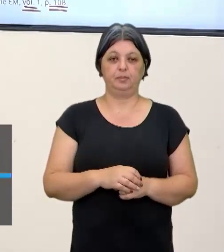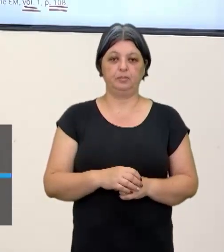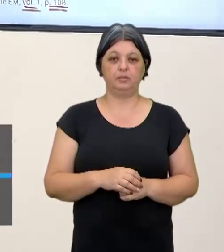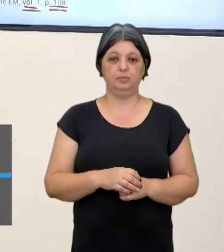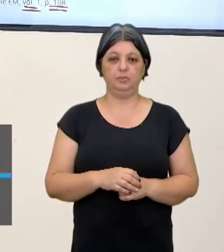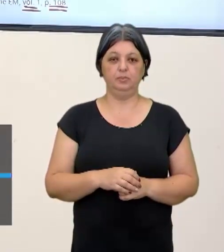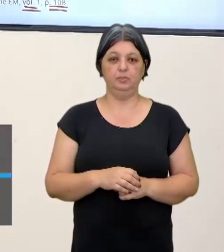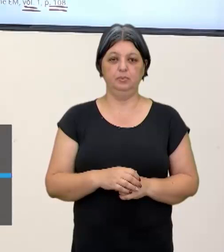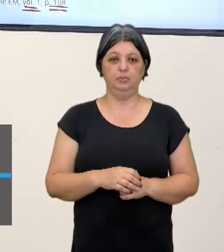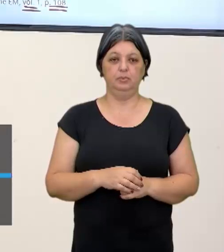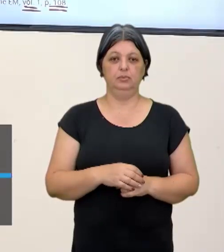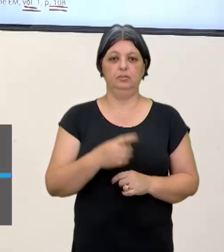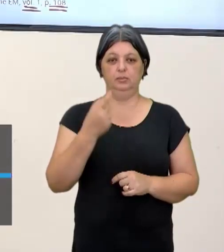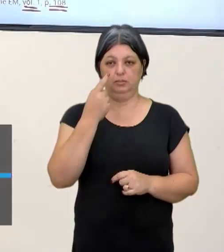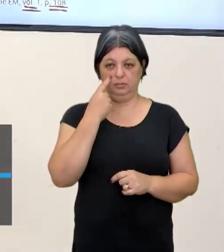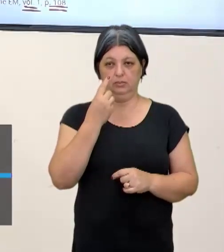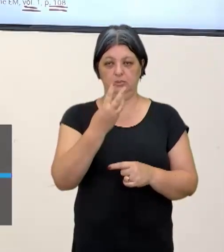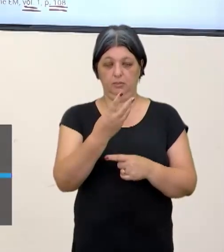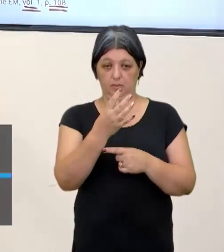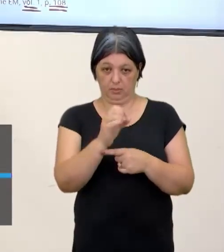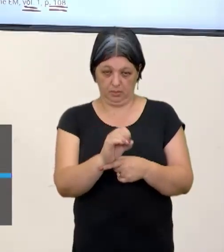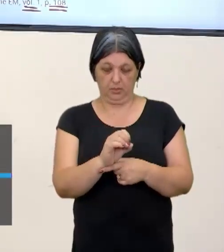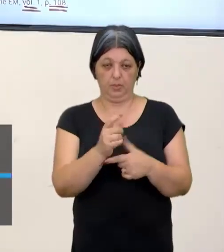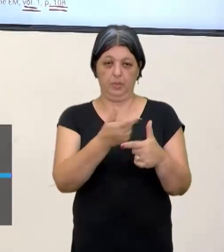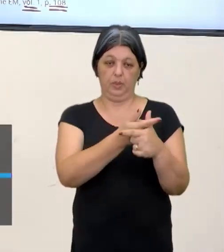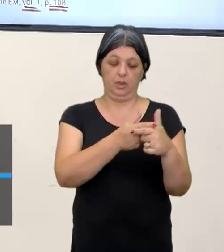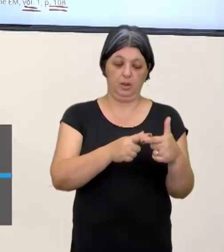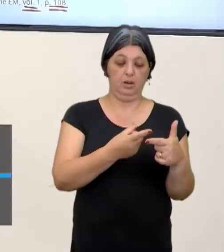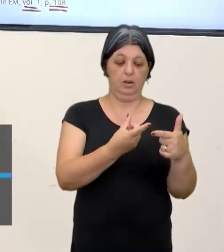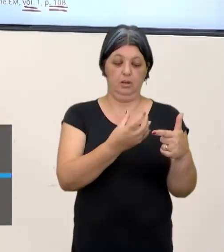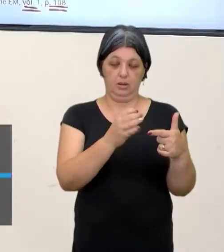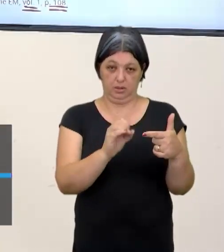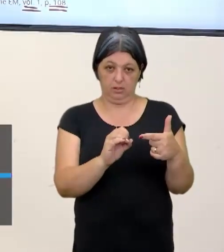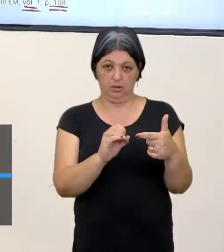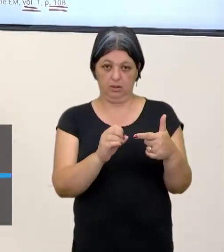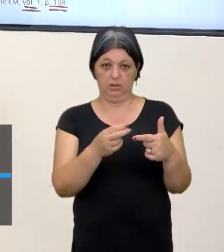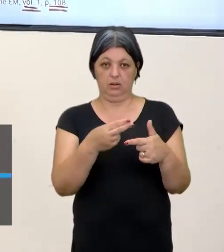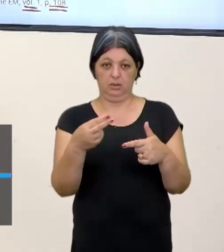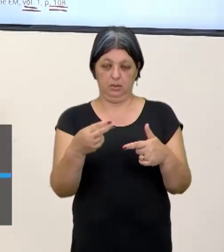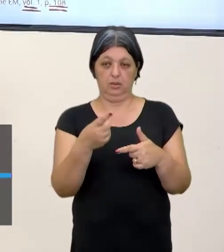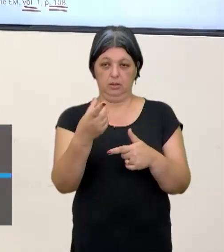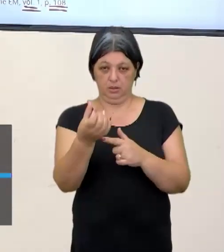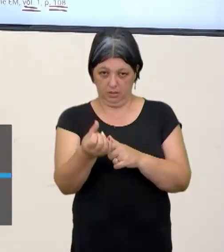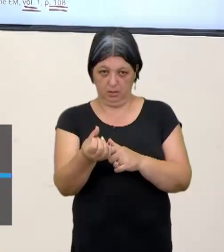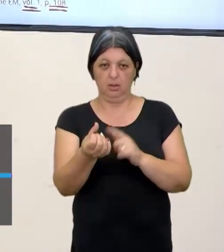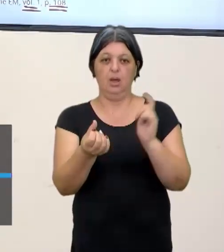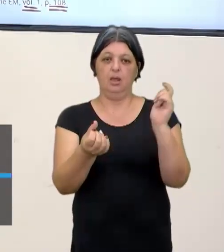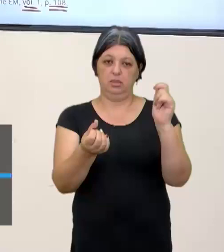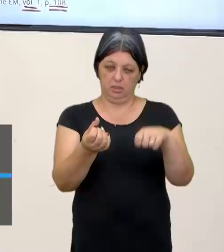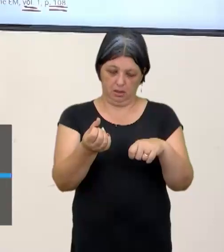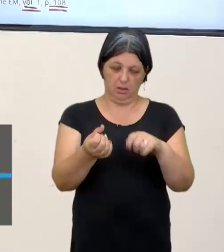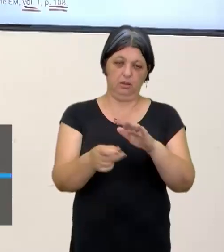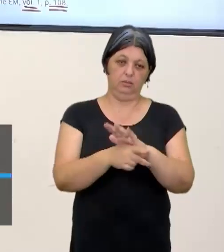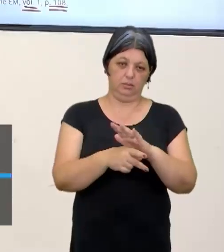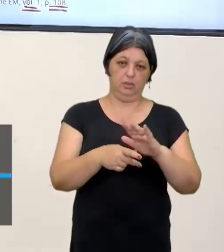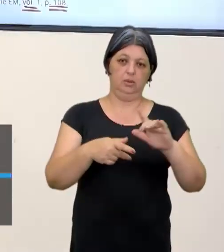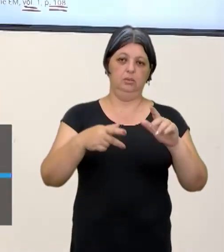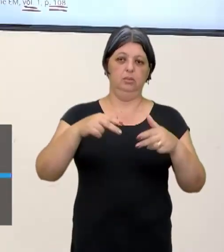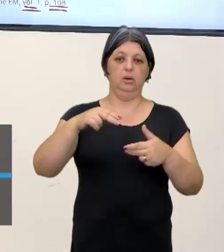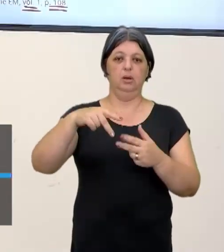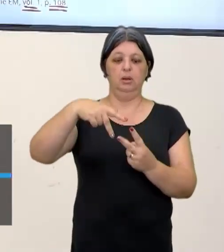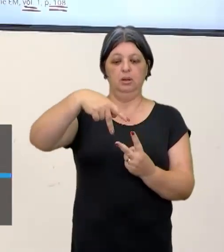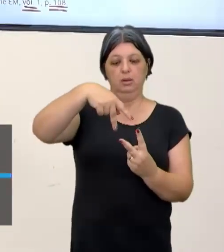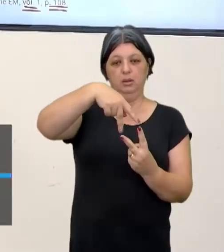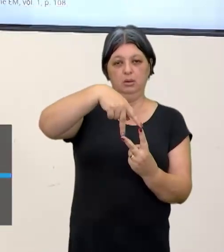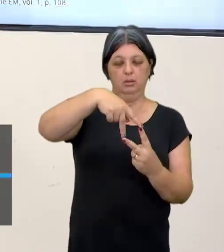triângulo equilátero, o ângulo era 60. Divido 360 por 60, e se der um valor inteiro é porque dá para encaixar, 6 no caso aqui. Se não